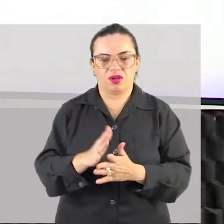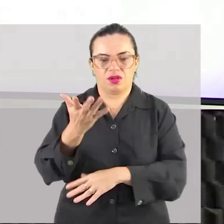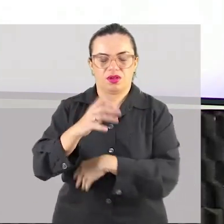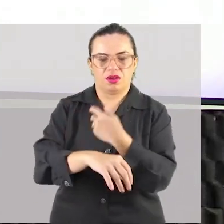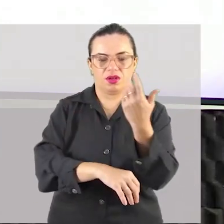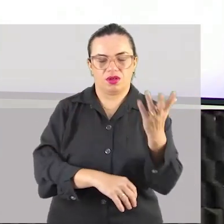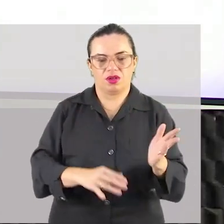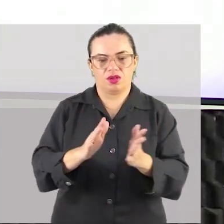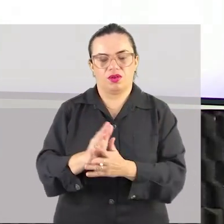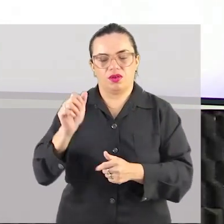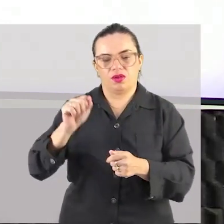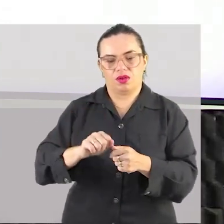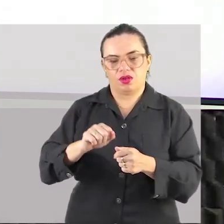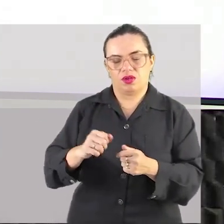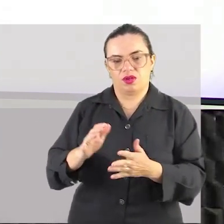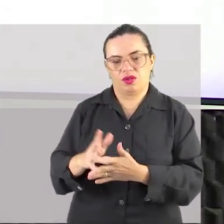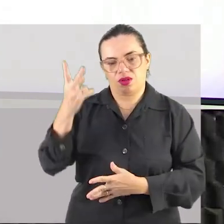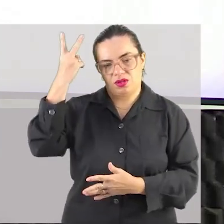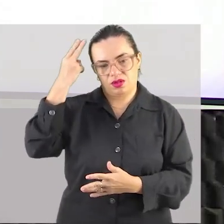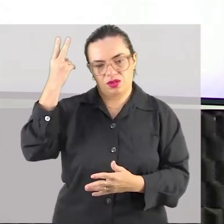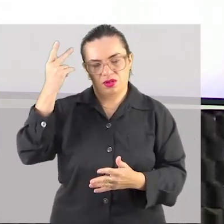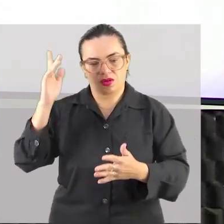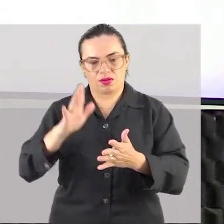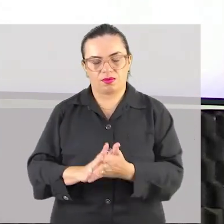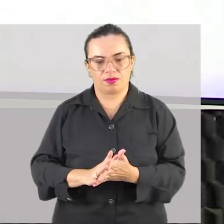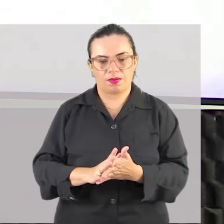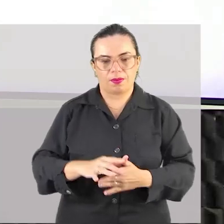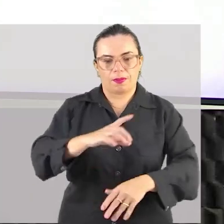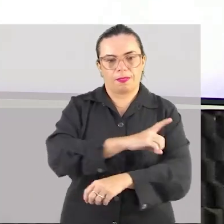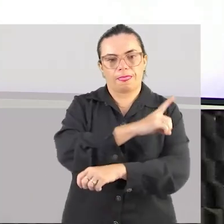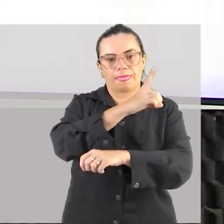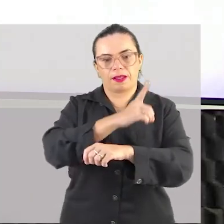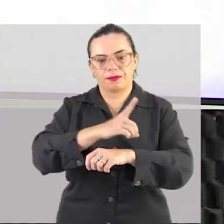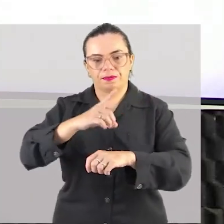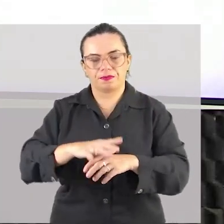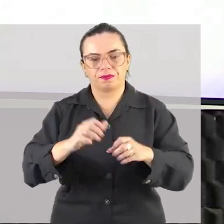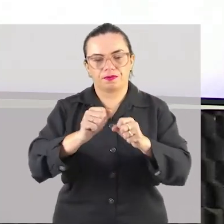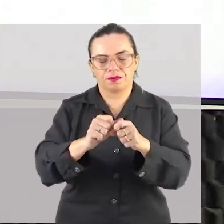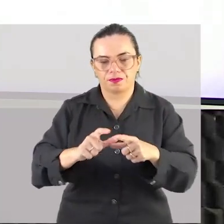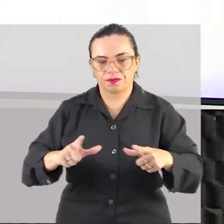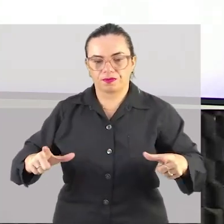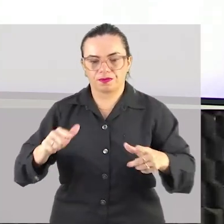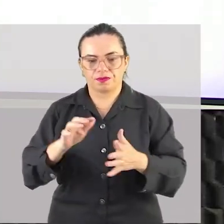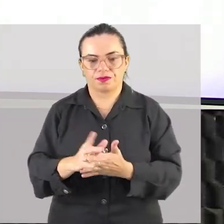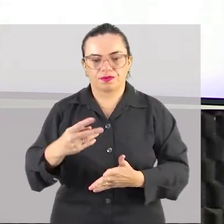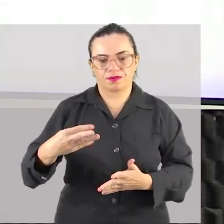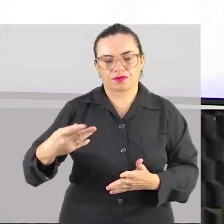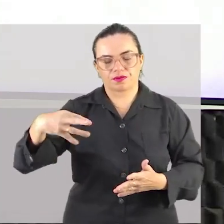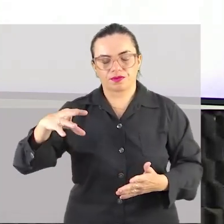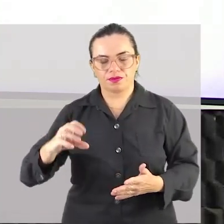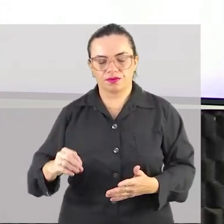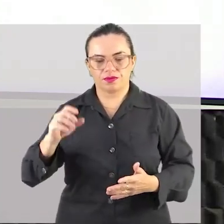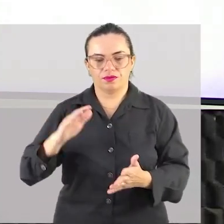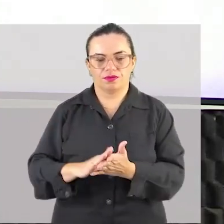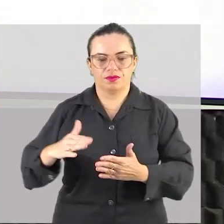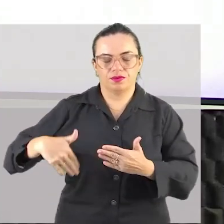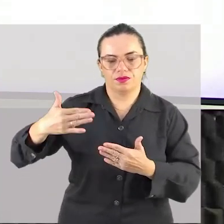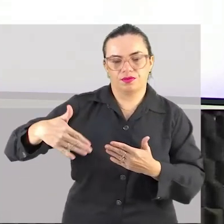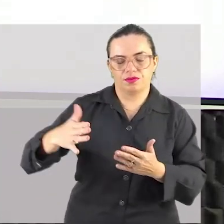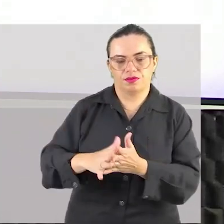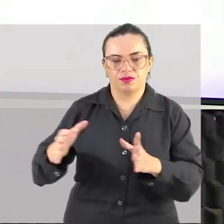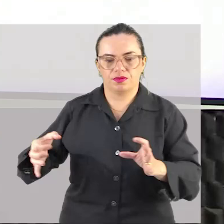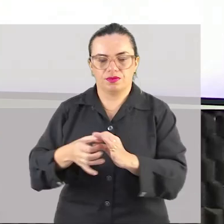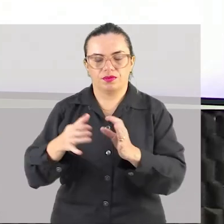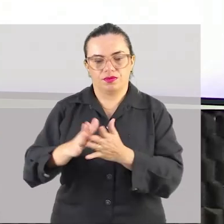muito comum nessa questão, que é a desertificação. A desertificação é um processo normalmente ligado à